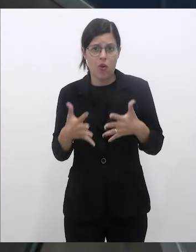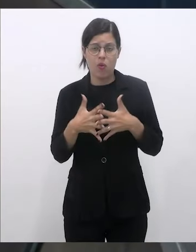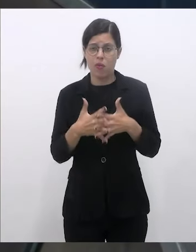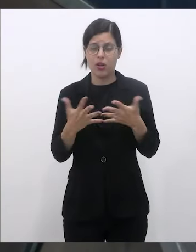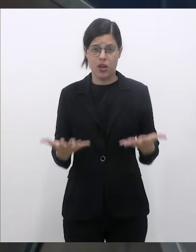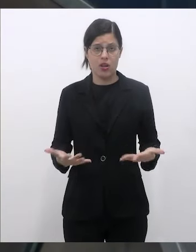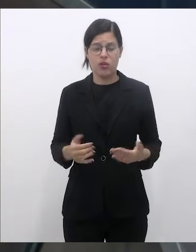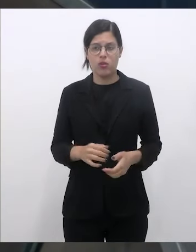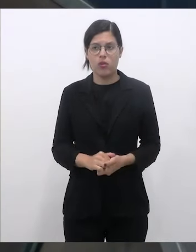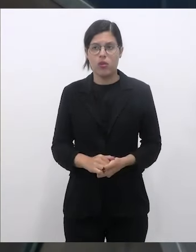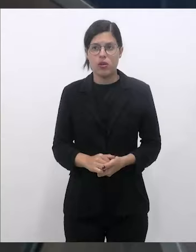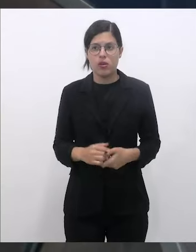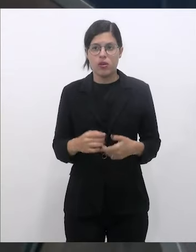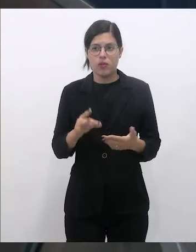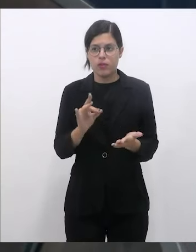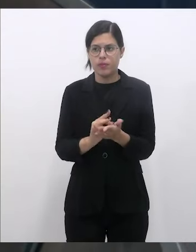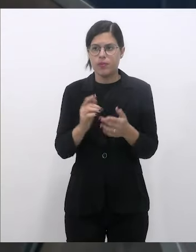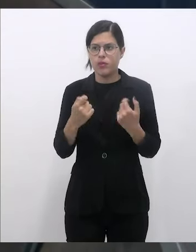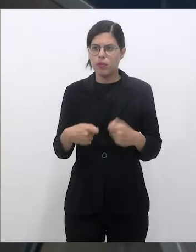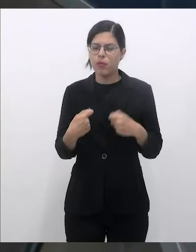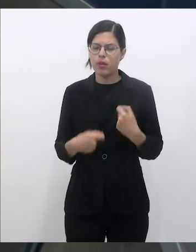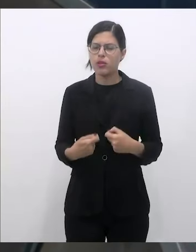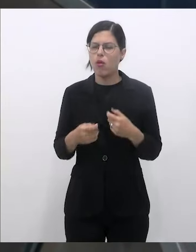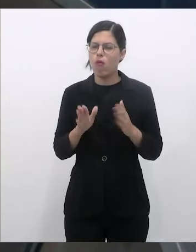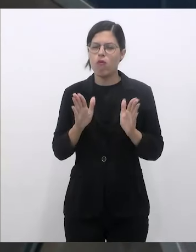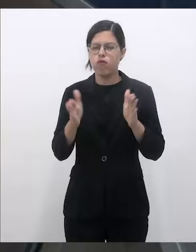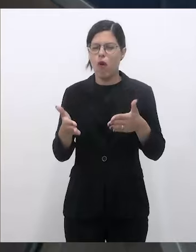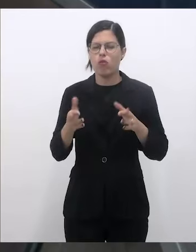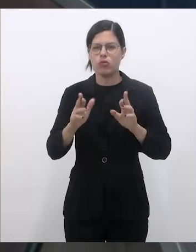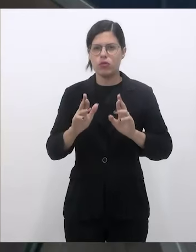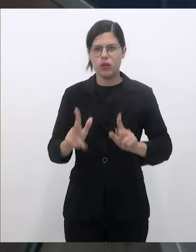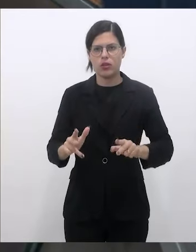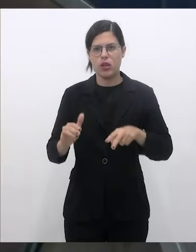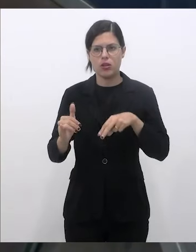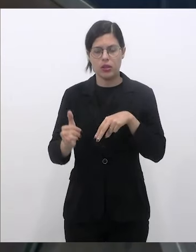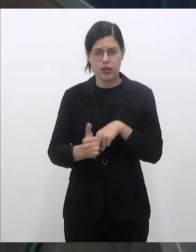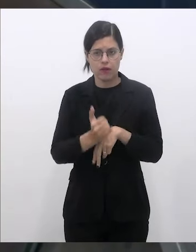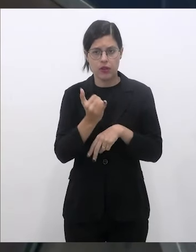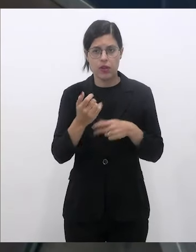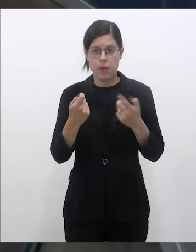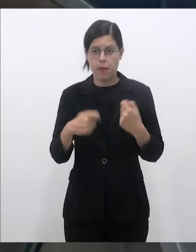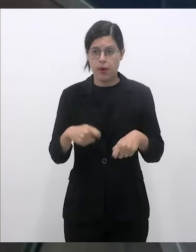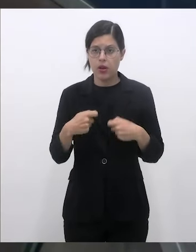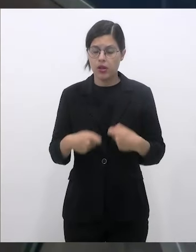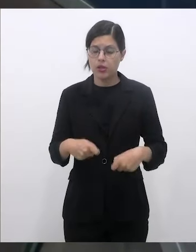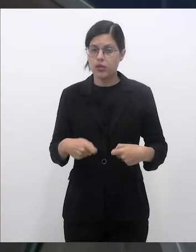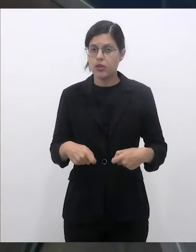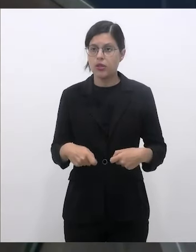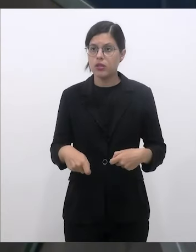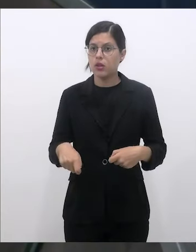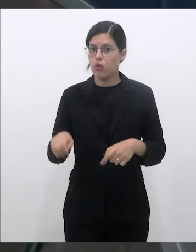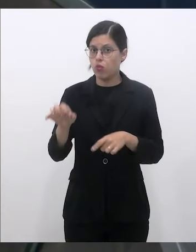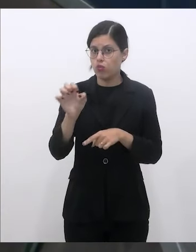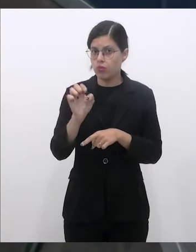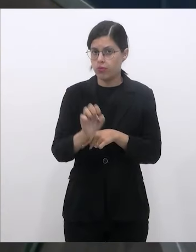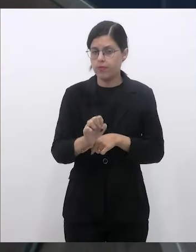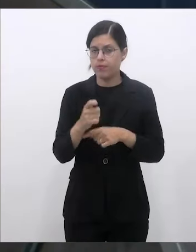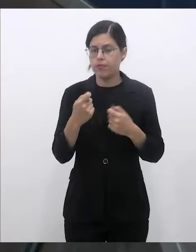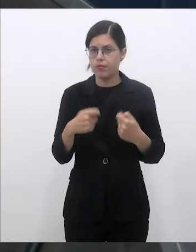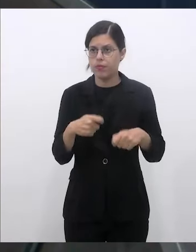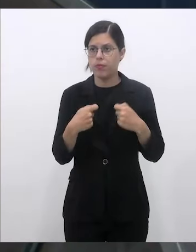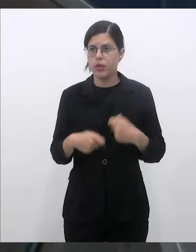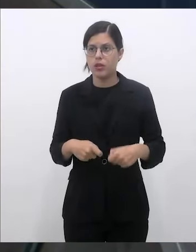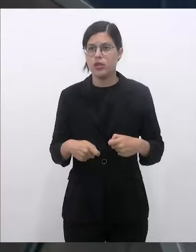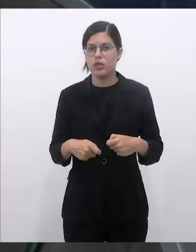Então, na verdade, eu acho que a gente precisa ter um olhar diferenciado para essa vítima. A gente precisa ter... O Estado tem